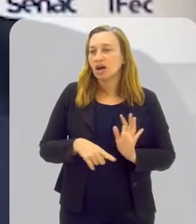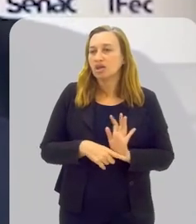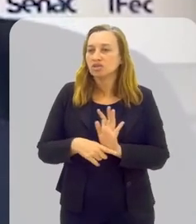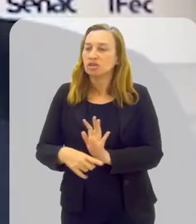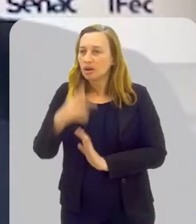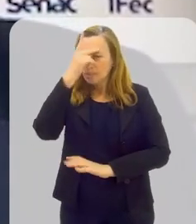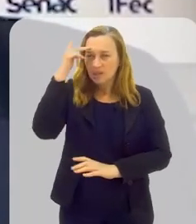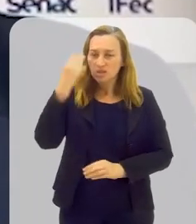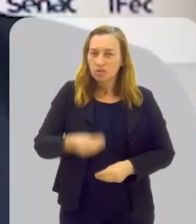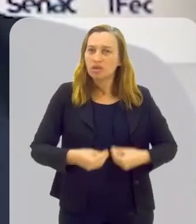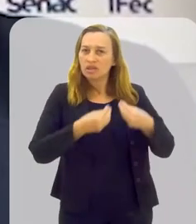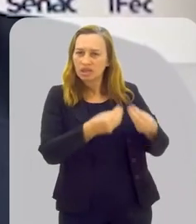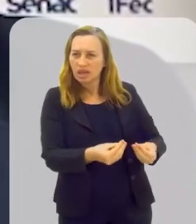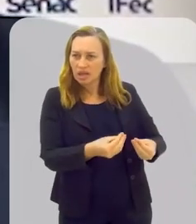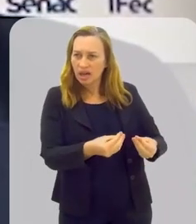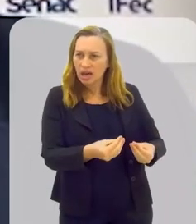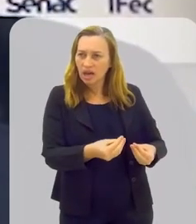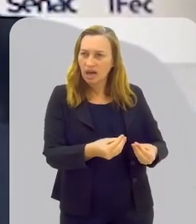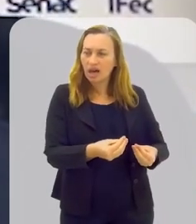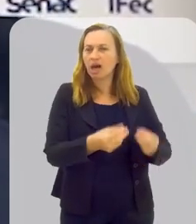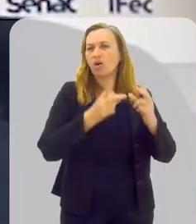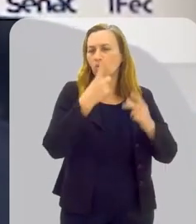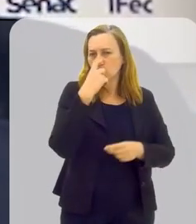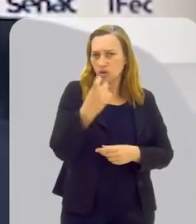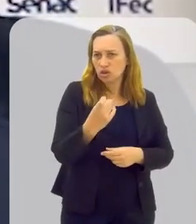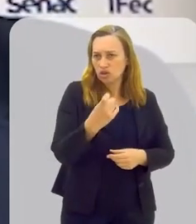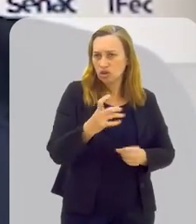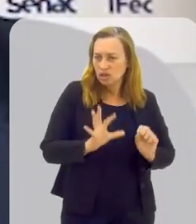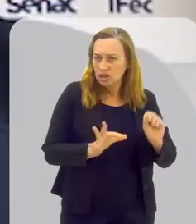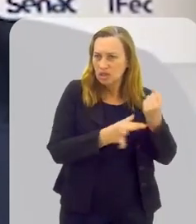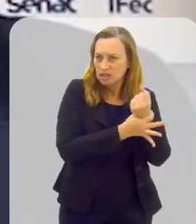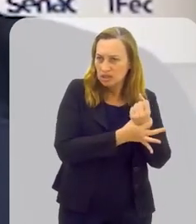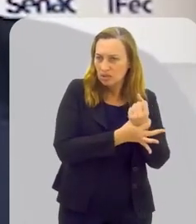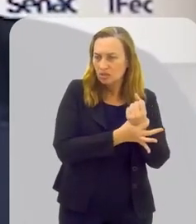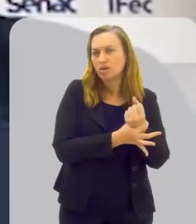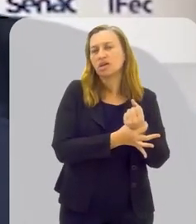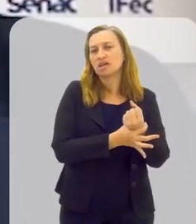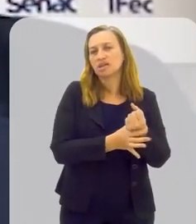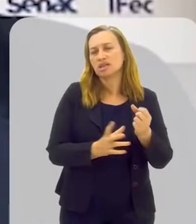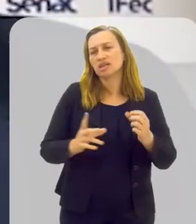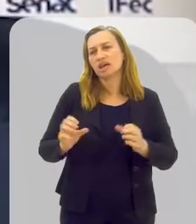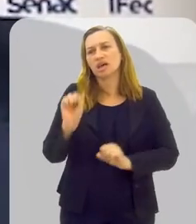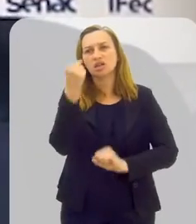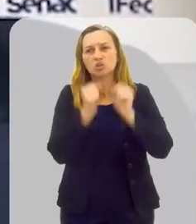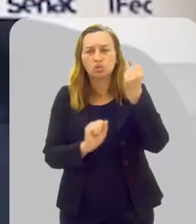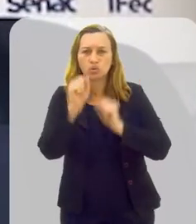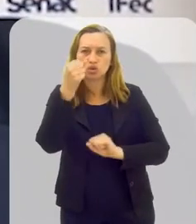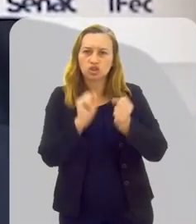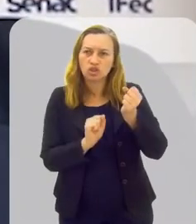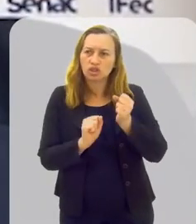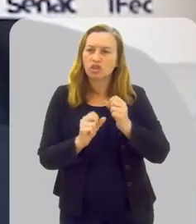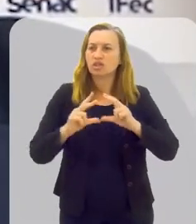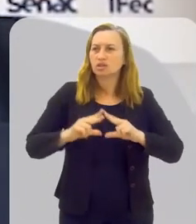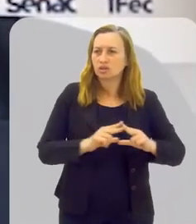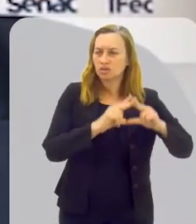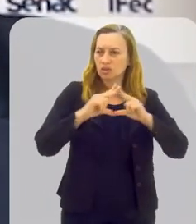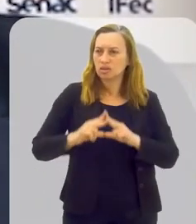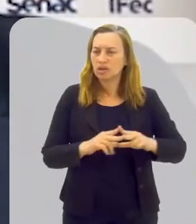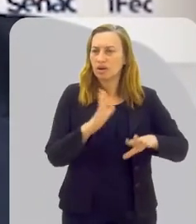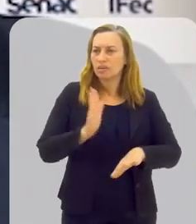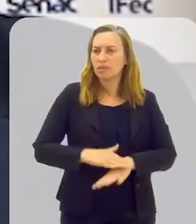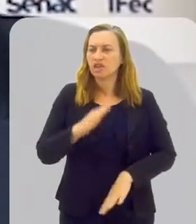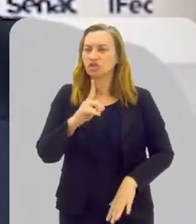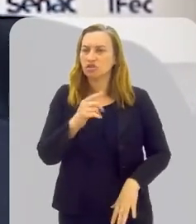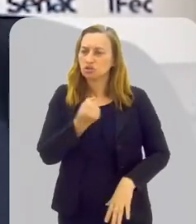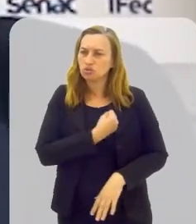que o consumidor entrega esse resíduo ele vá na segurança que ele vai para a indústria da reciclagem né